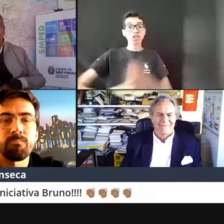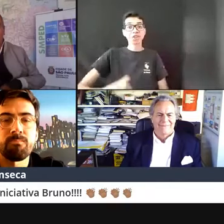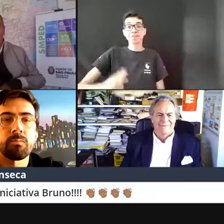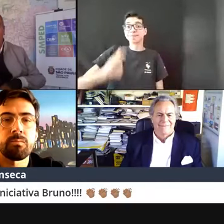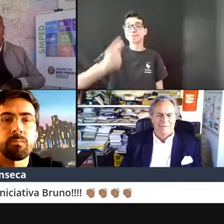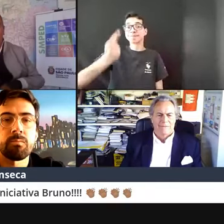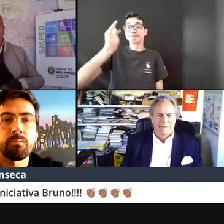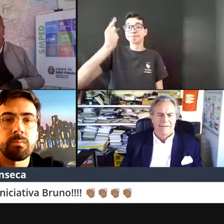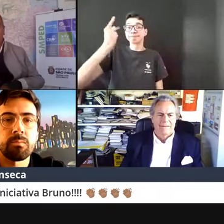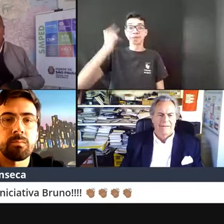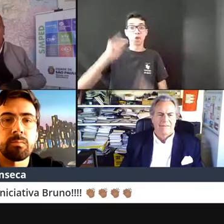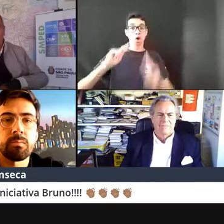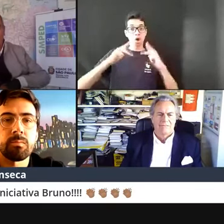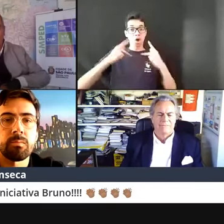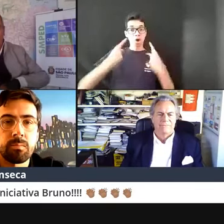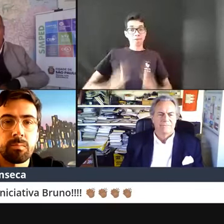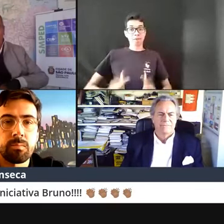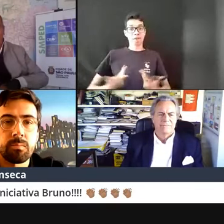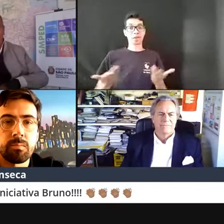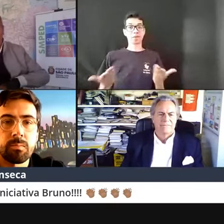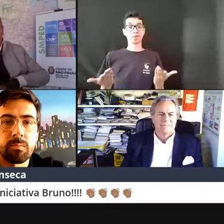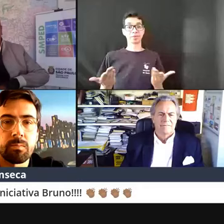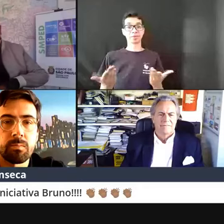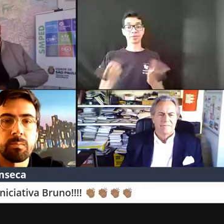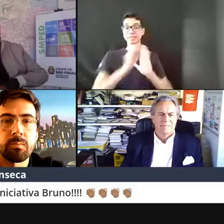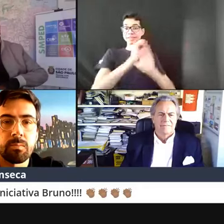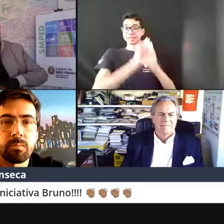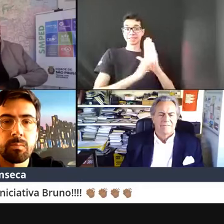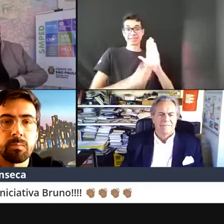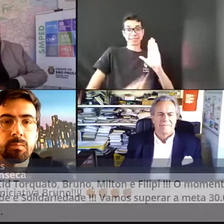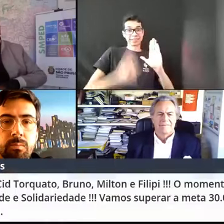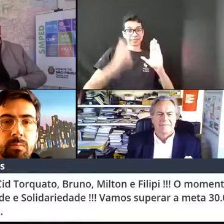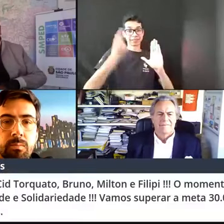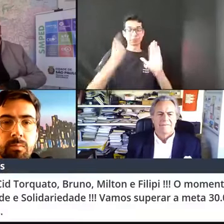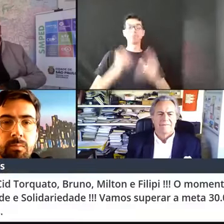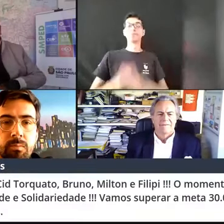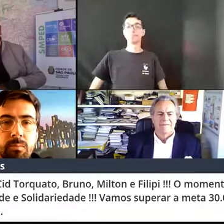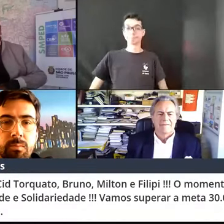ver, Newton, como nossa agenda ainda está